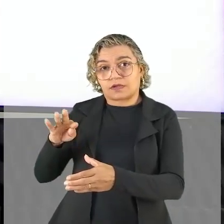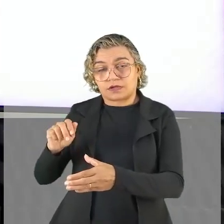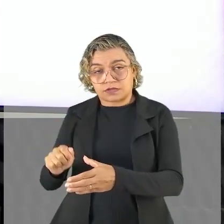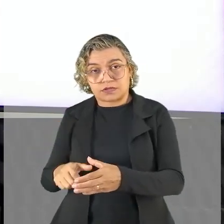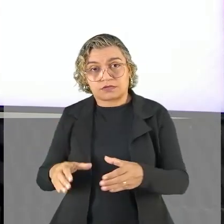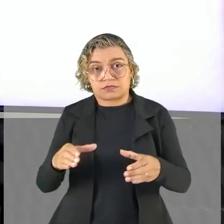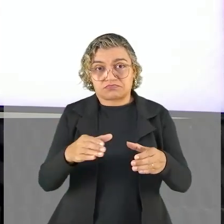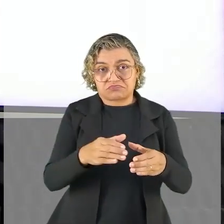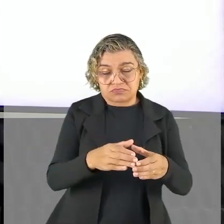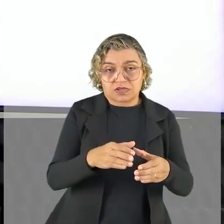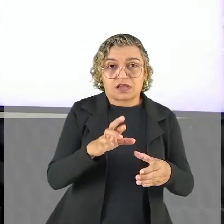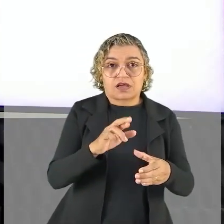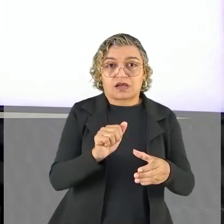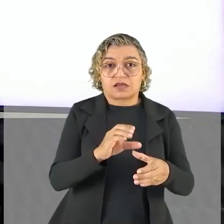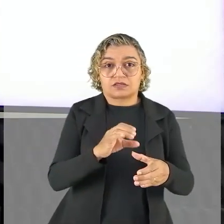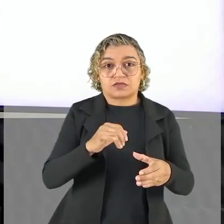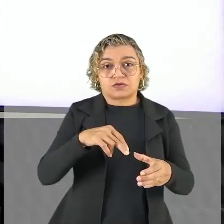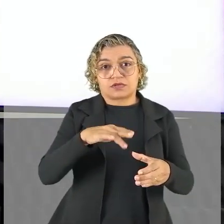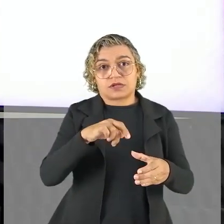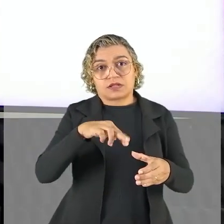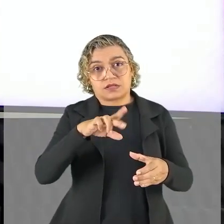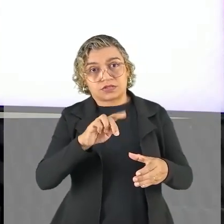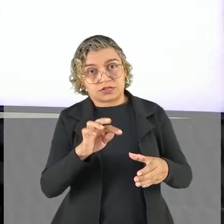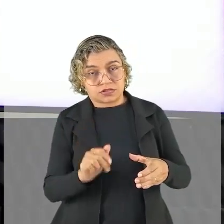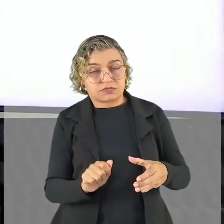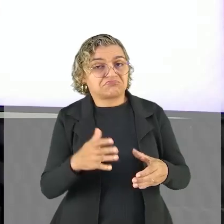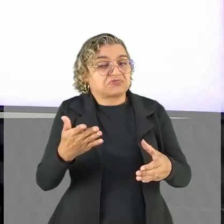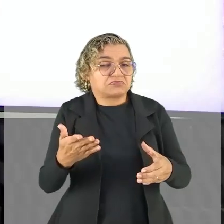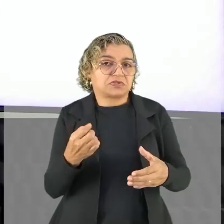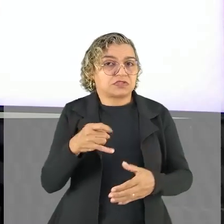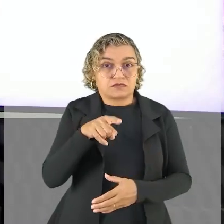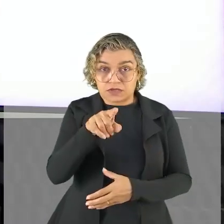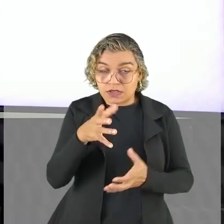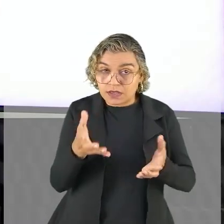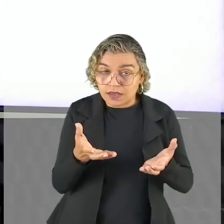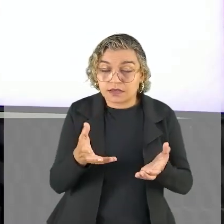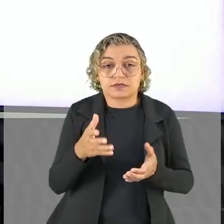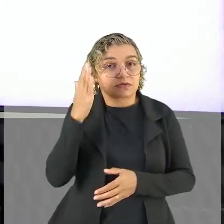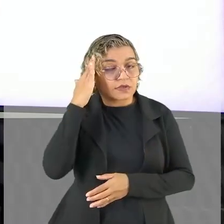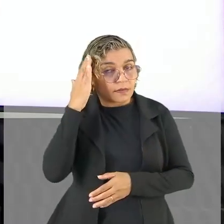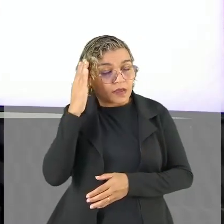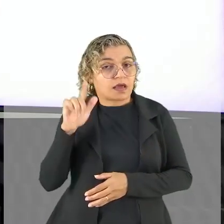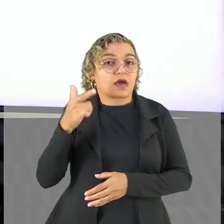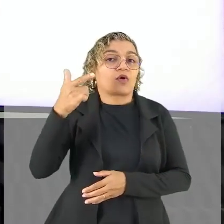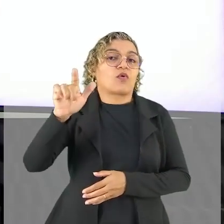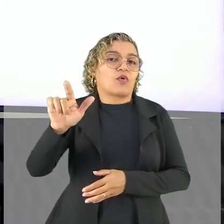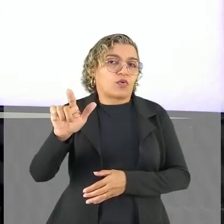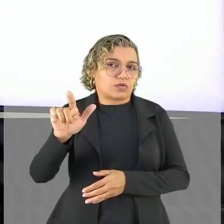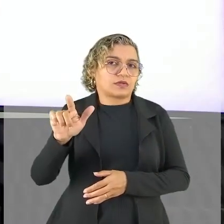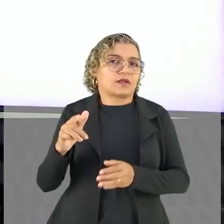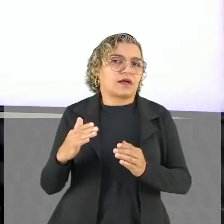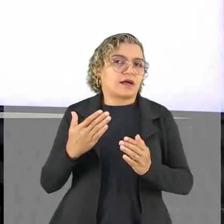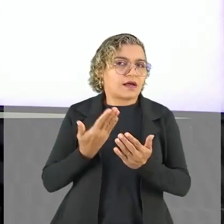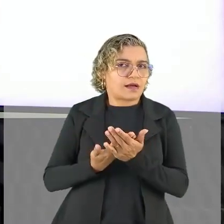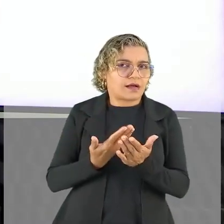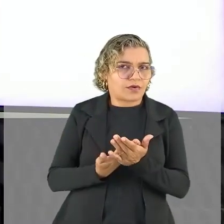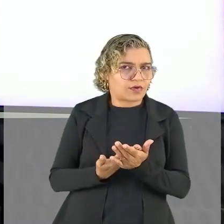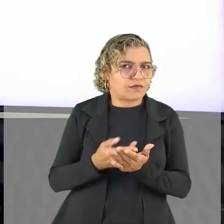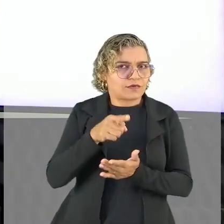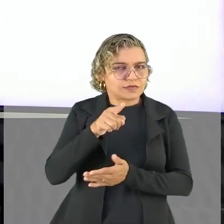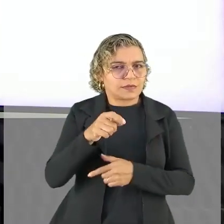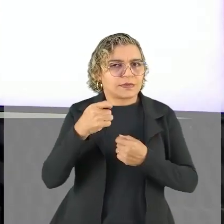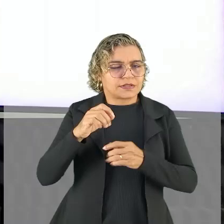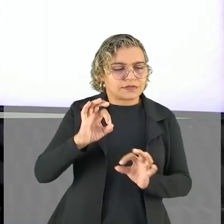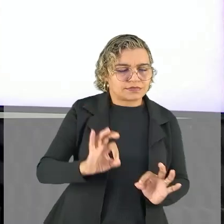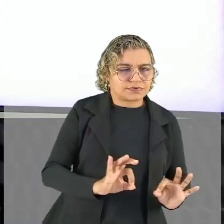que vai resolver esse problema. Mas isso, né, se tu quer saber, é um assunto para a próxima aula, beleza? Então, não perde a próxima aula, porque a gente